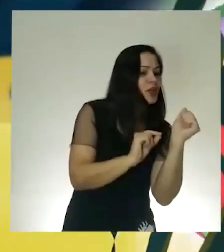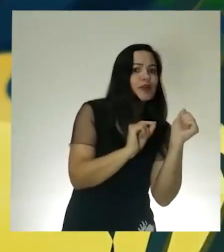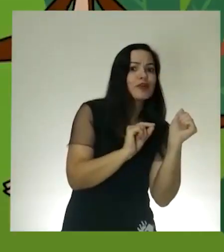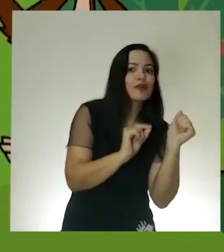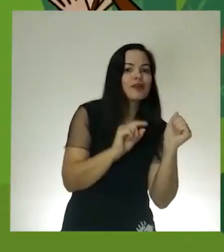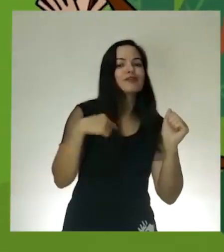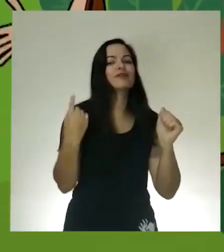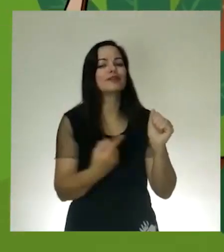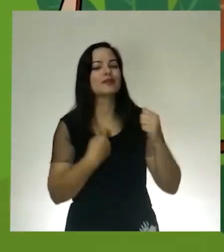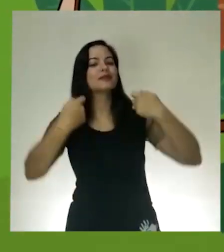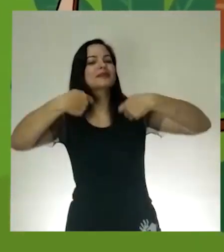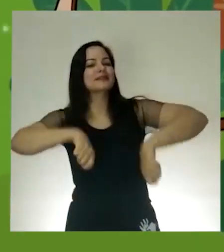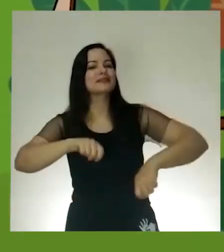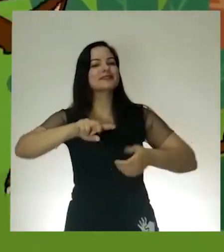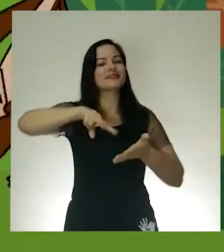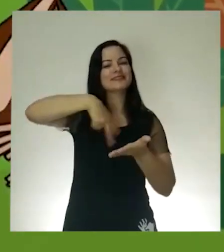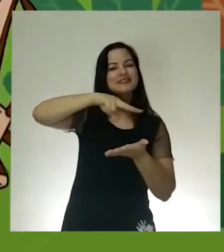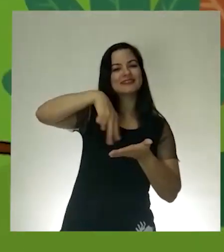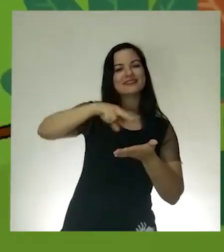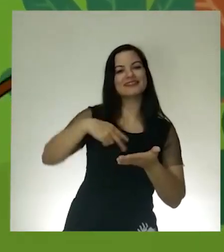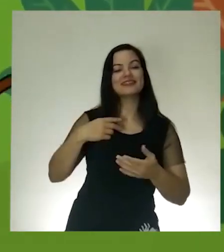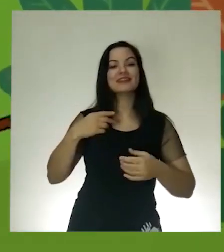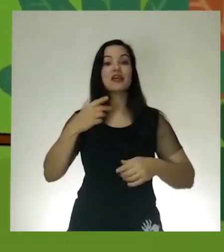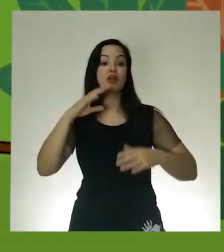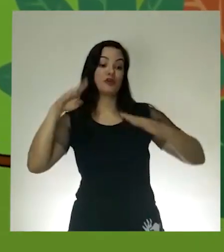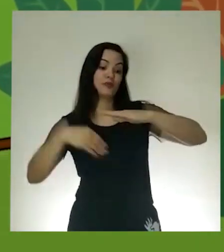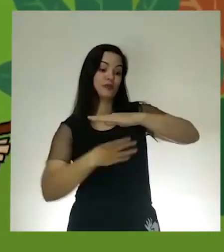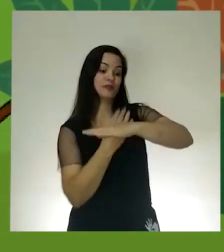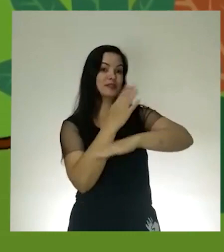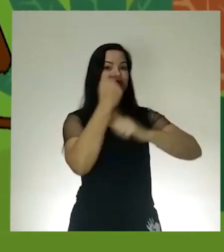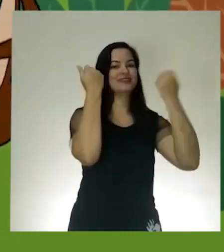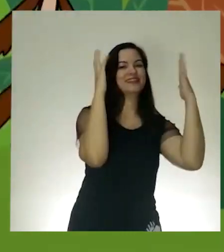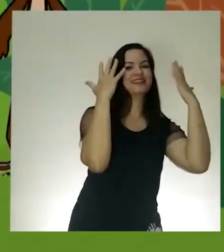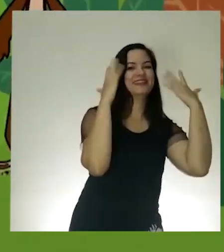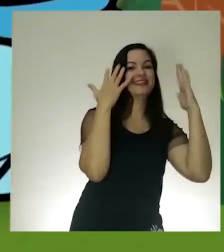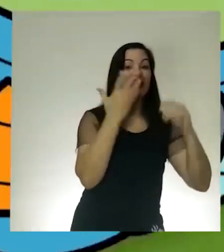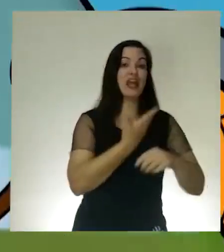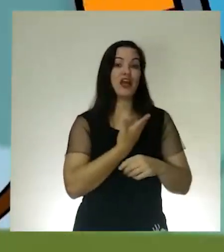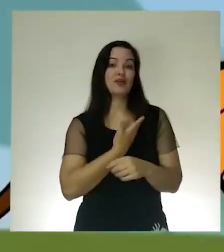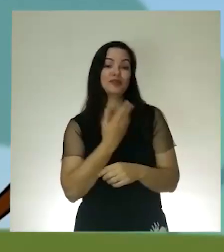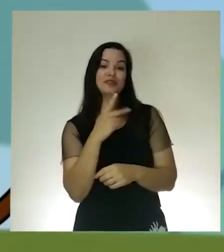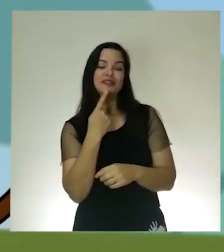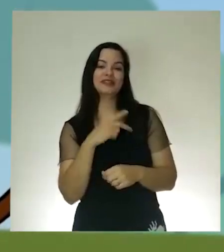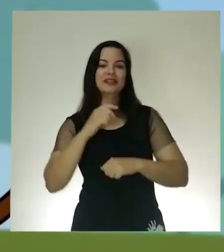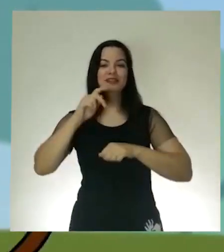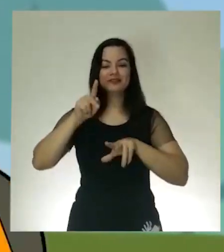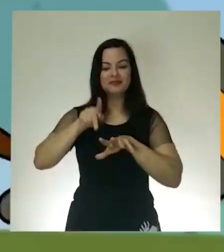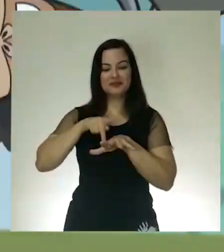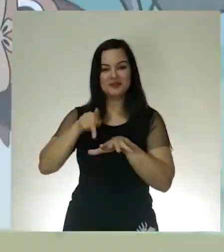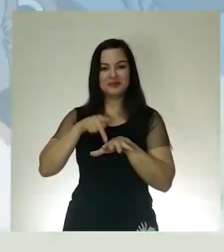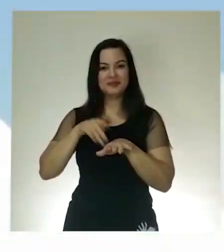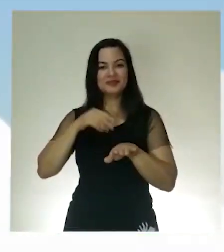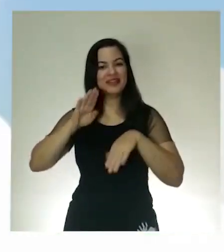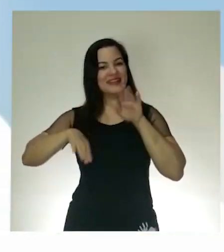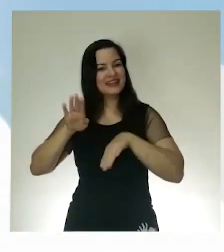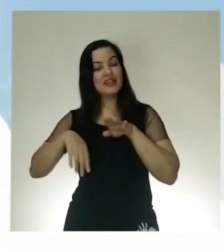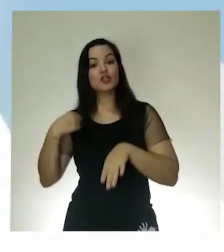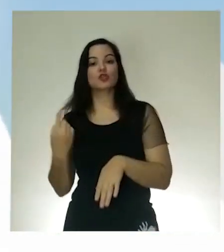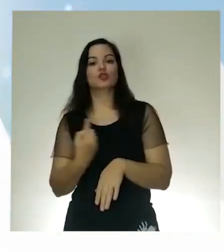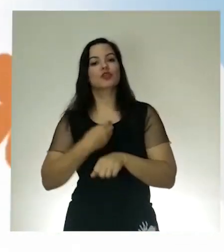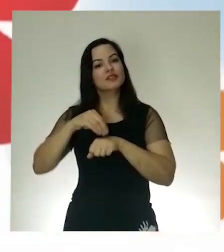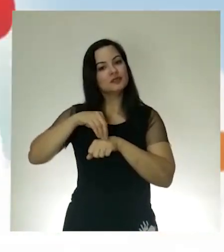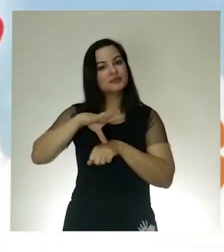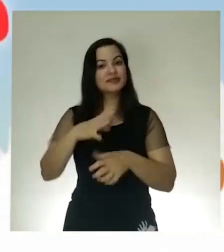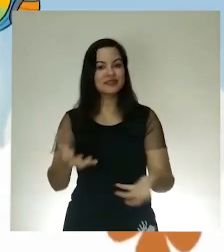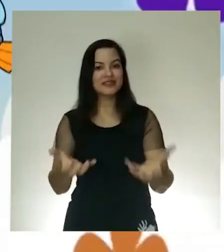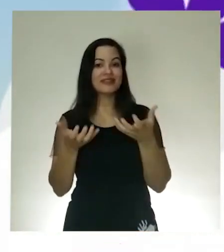o mistério, todo mundo vai dançar. Peixonauta, bate palma, os amigos batem o pé. Nós